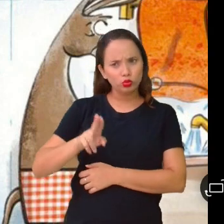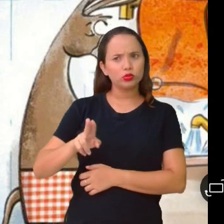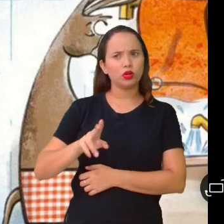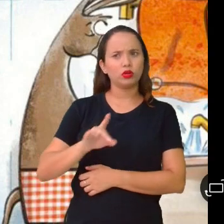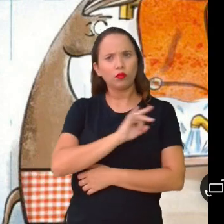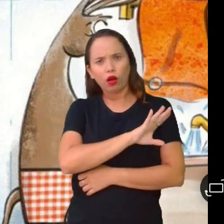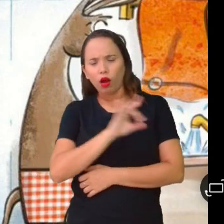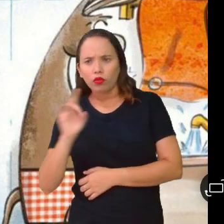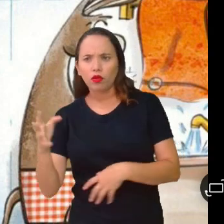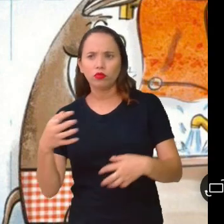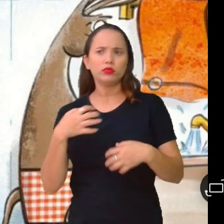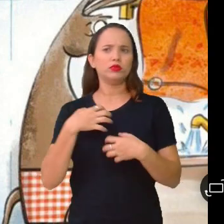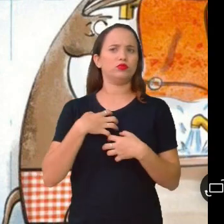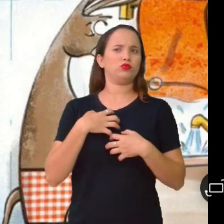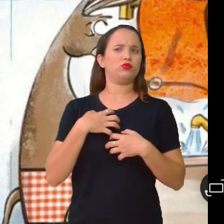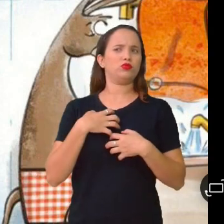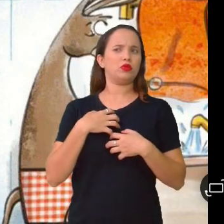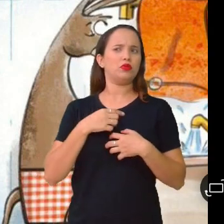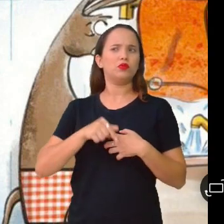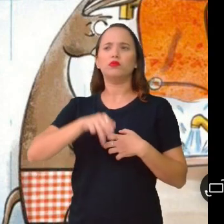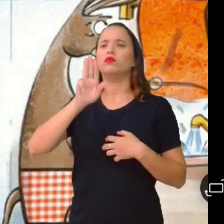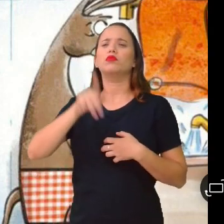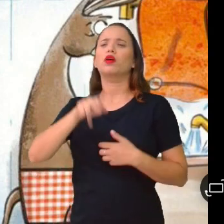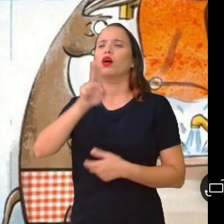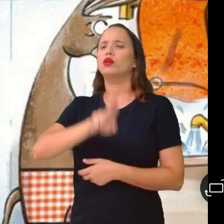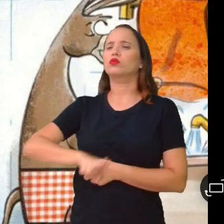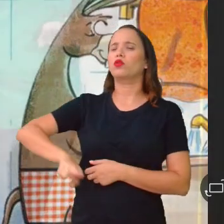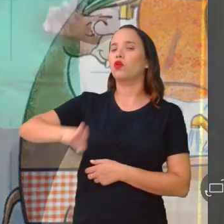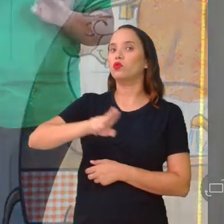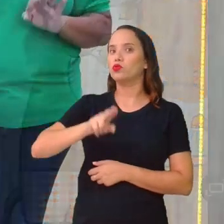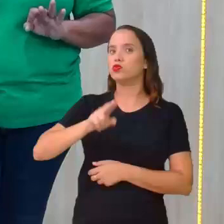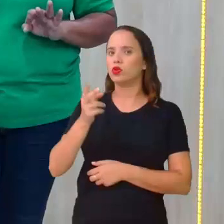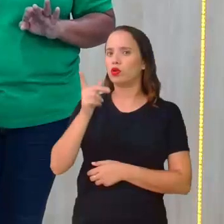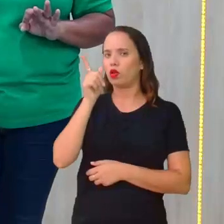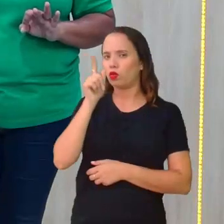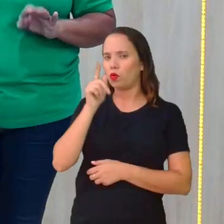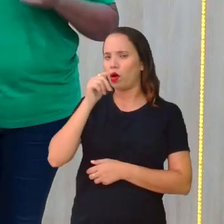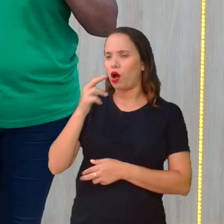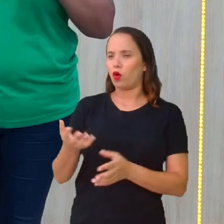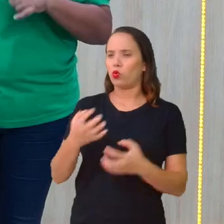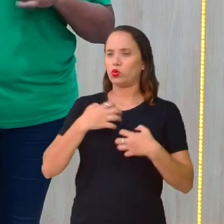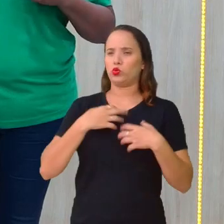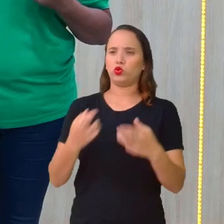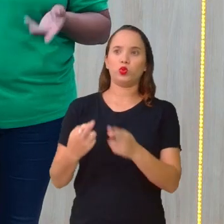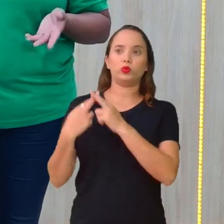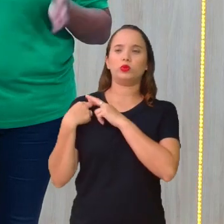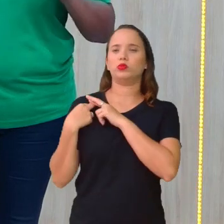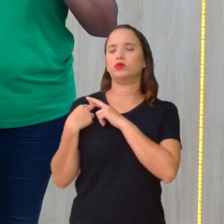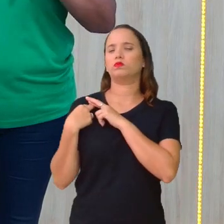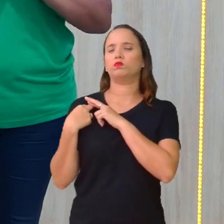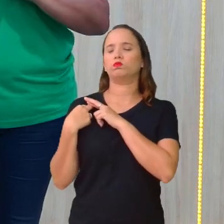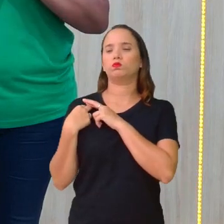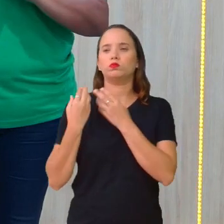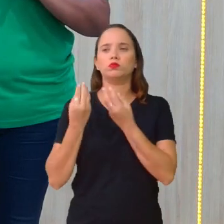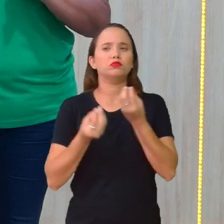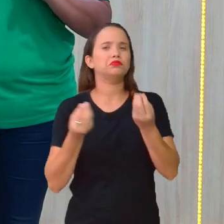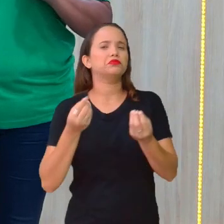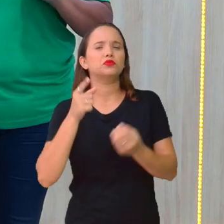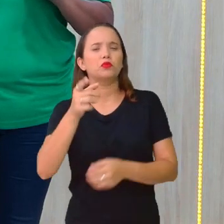seu jeito. Quem será que está usando de forma responsável a água? E o que é que vocês acham que